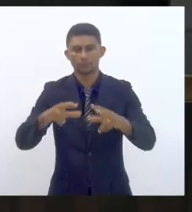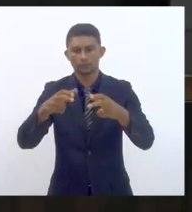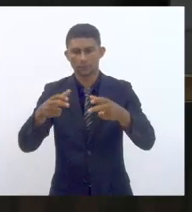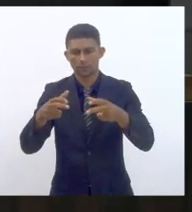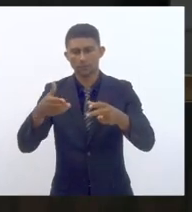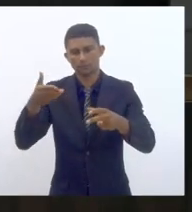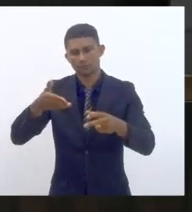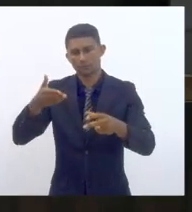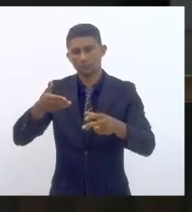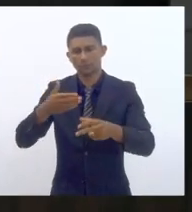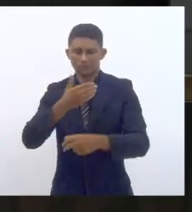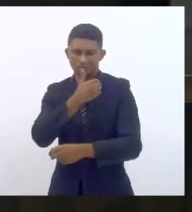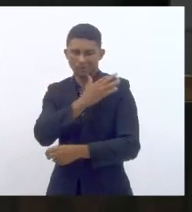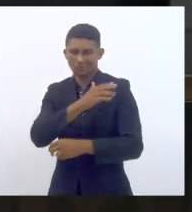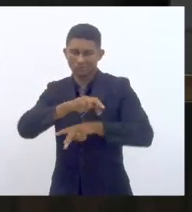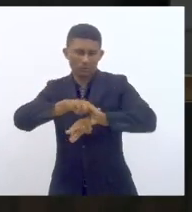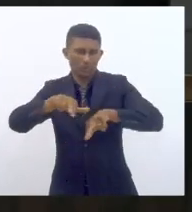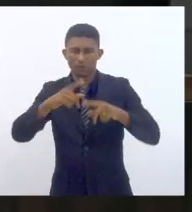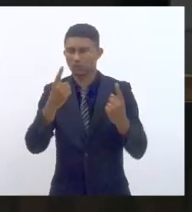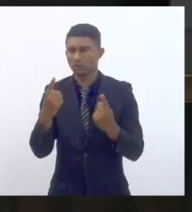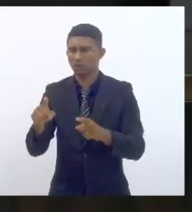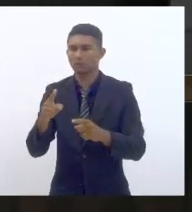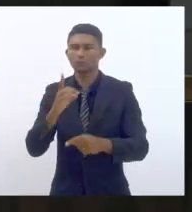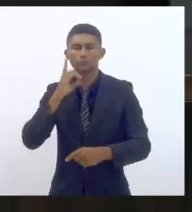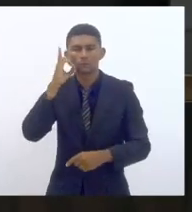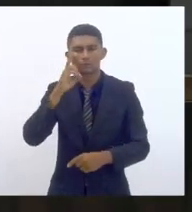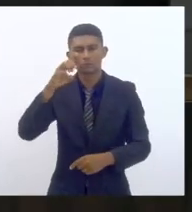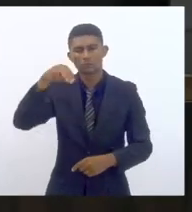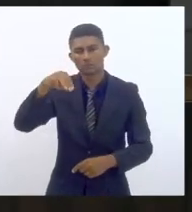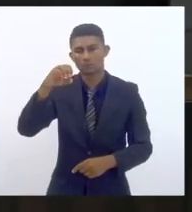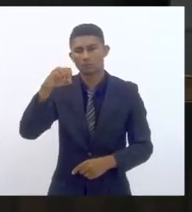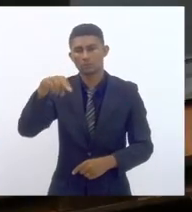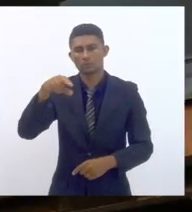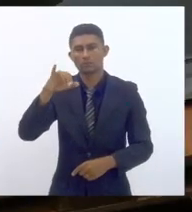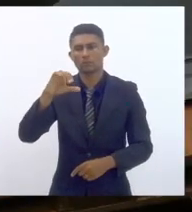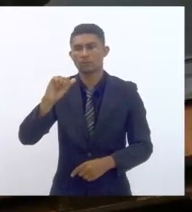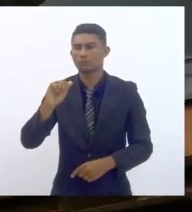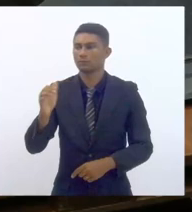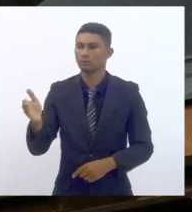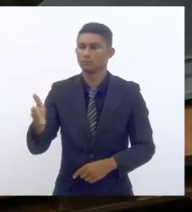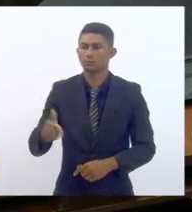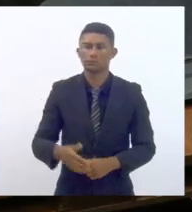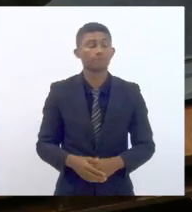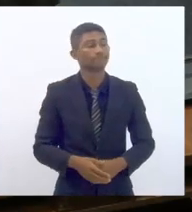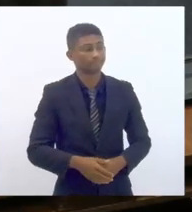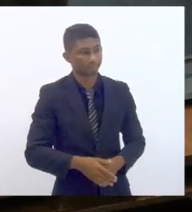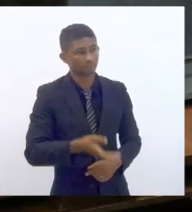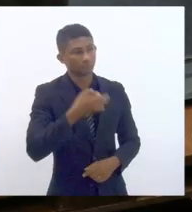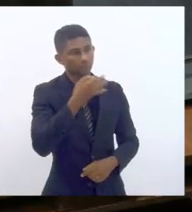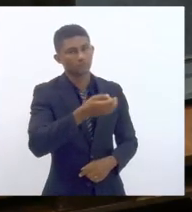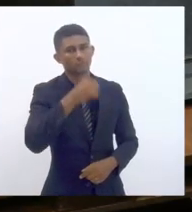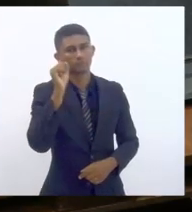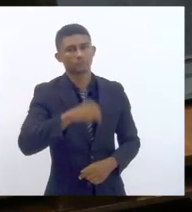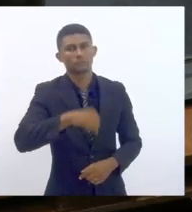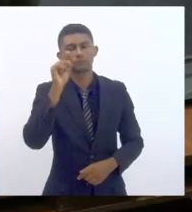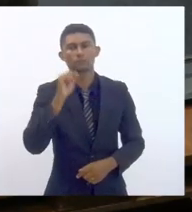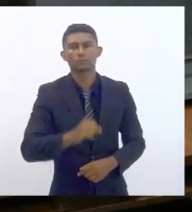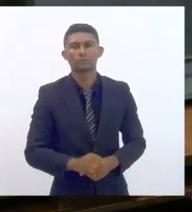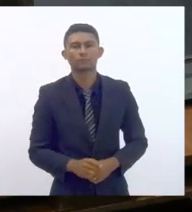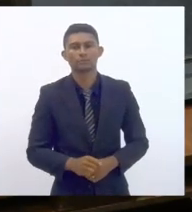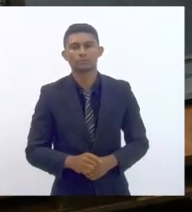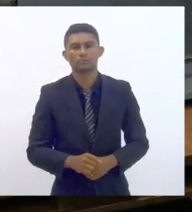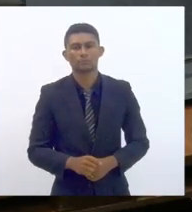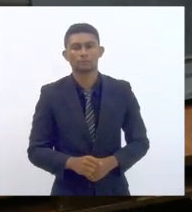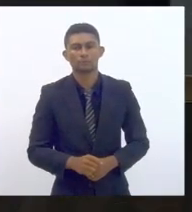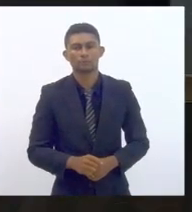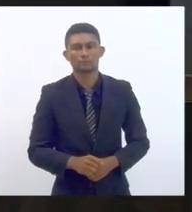à Discriminação, deputada Mônica Francisco. Favorável, presidente. Eu não estou conseguindo abrir o.